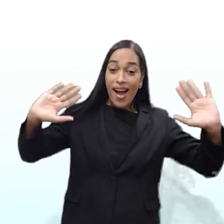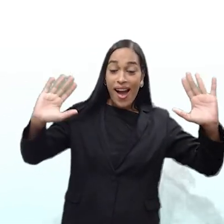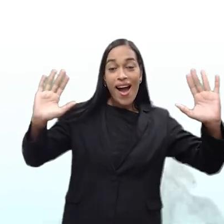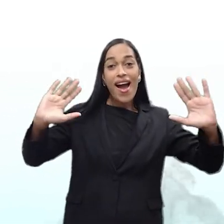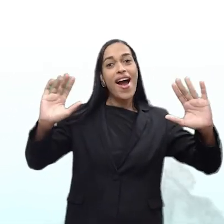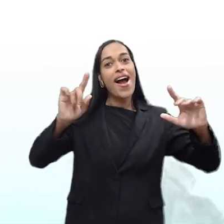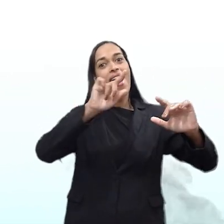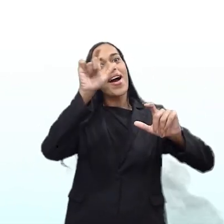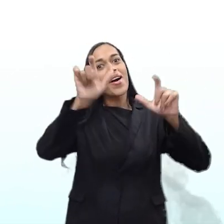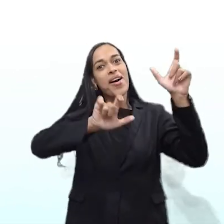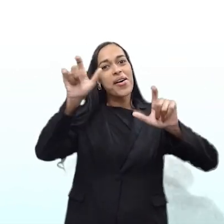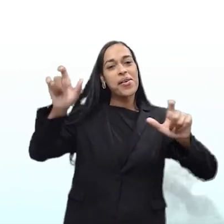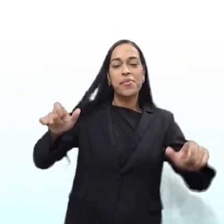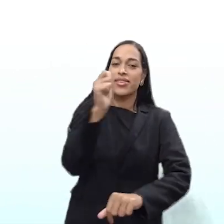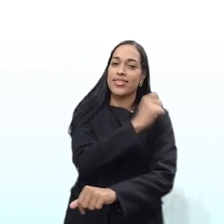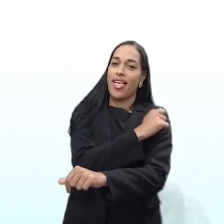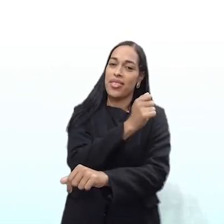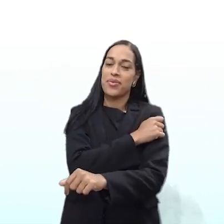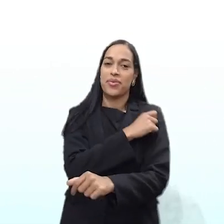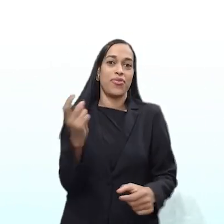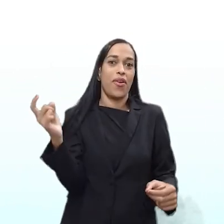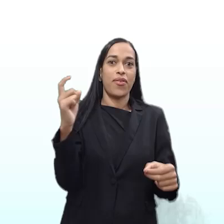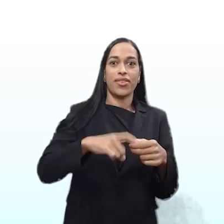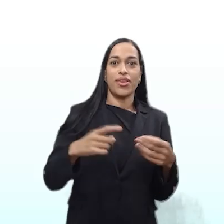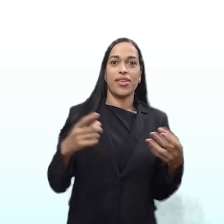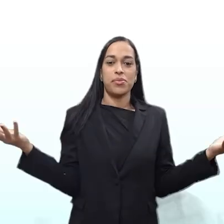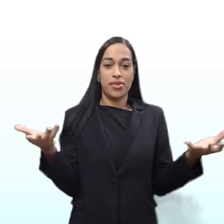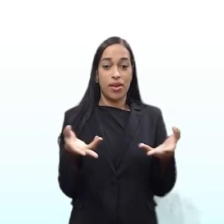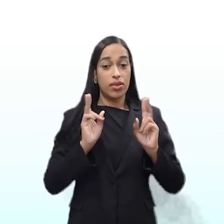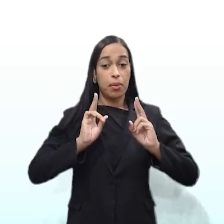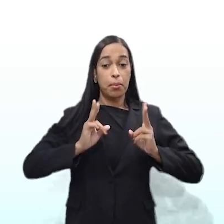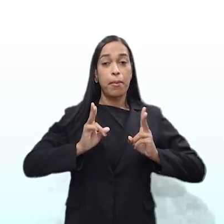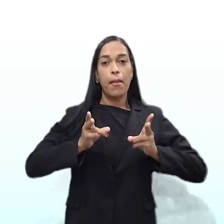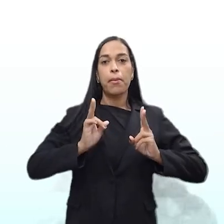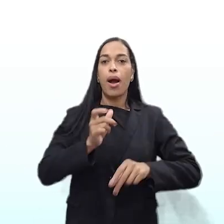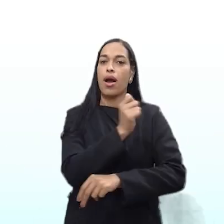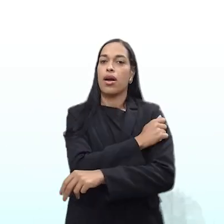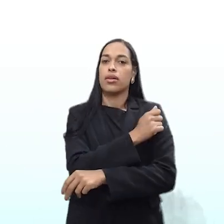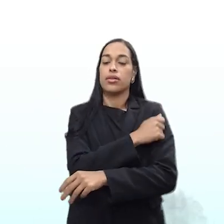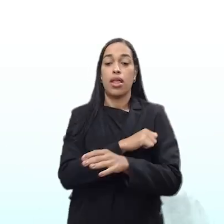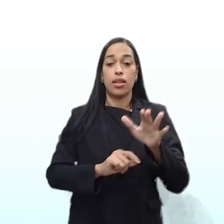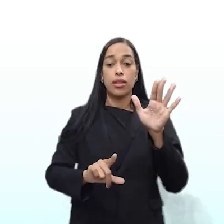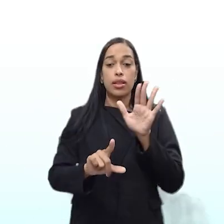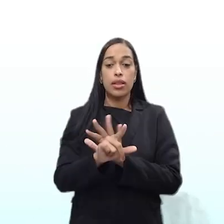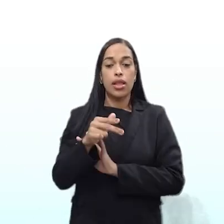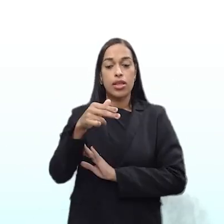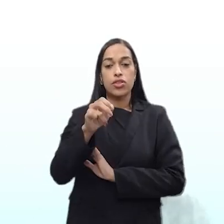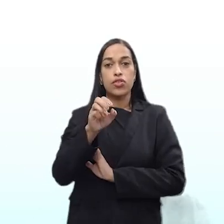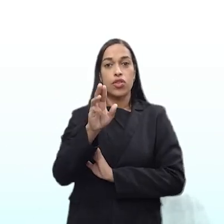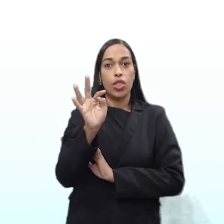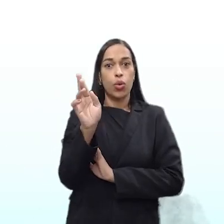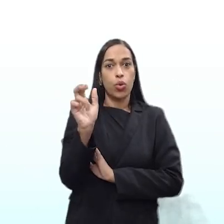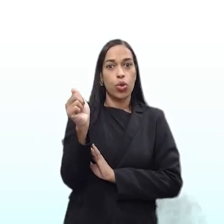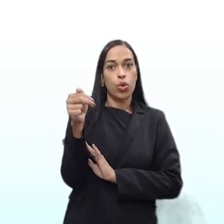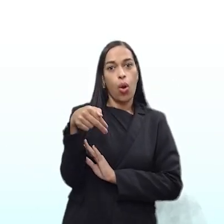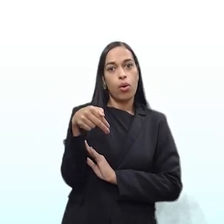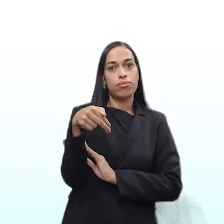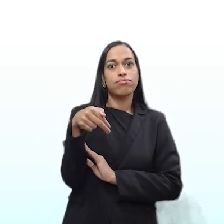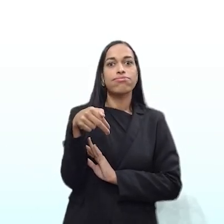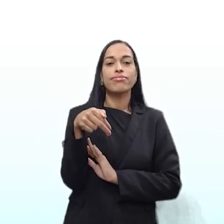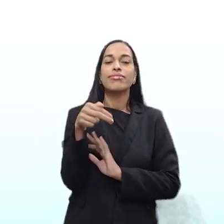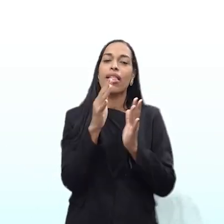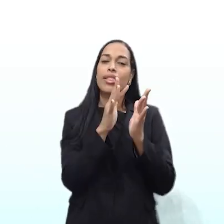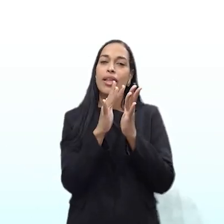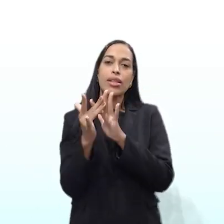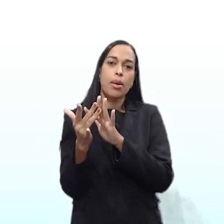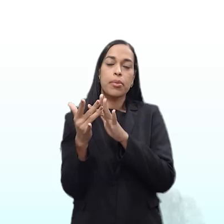Saudações, meus pequenos gafanhotos! Estamos de volta com a sequência das aulas das leis de Newton de dinâmica, só que nesta aula de agora